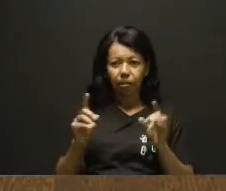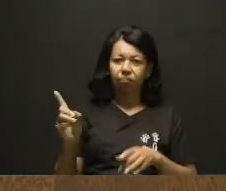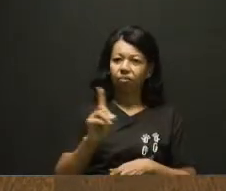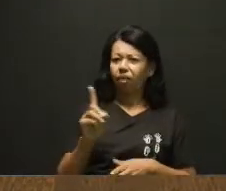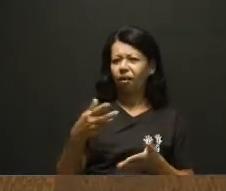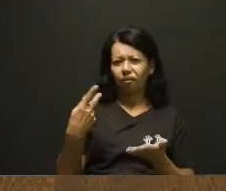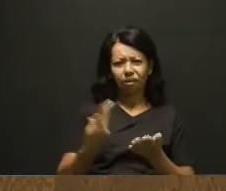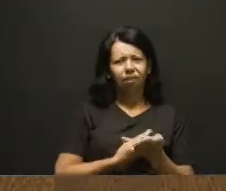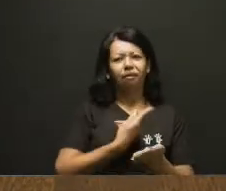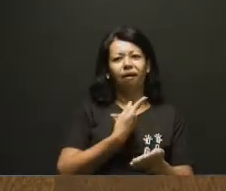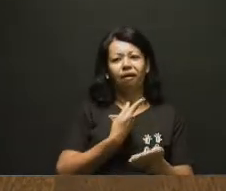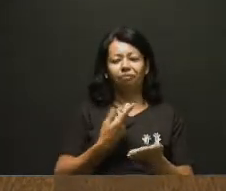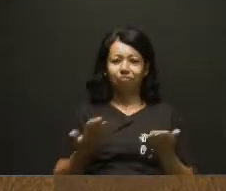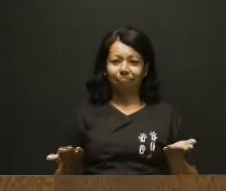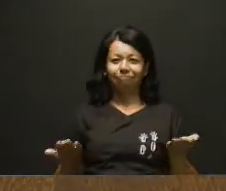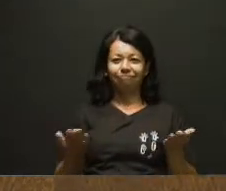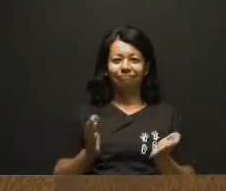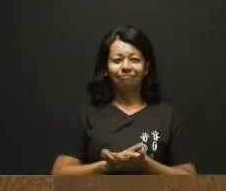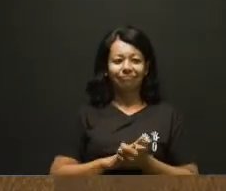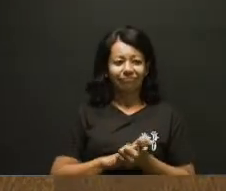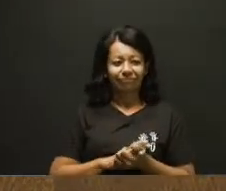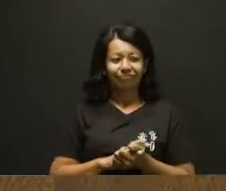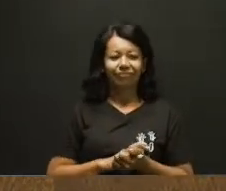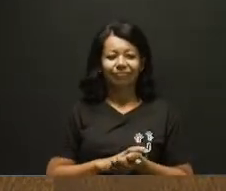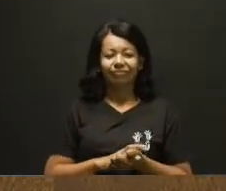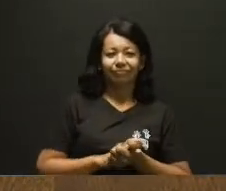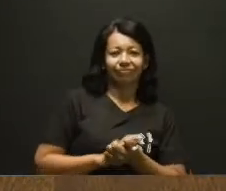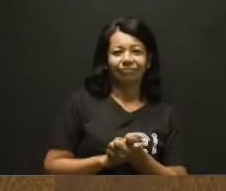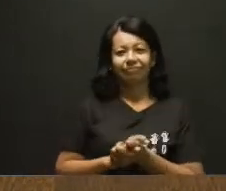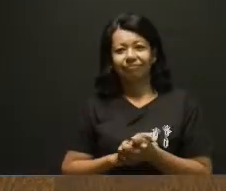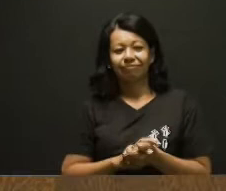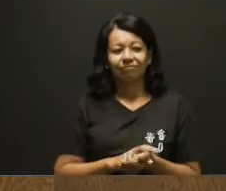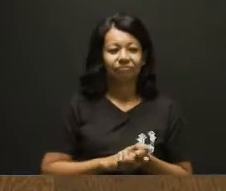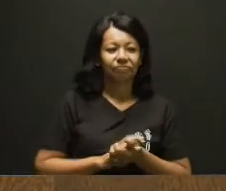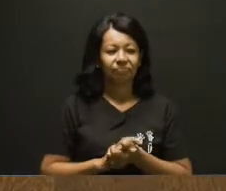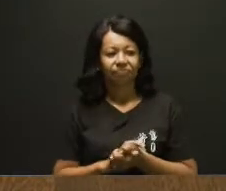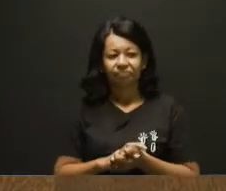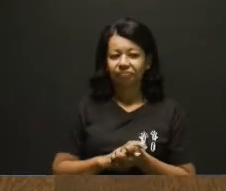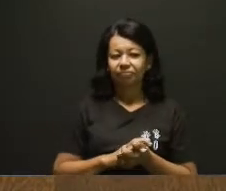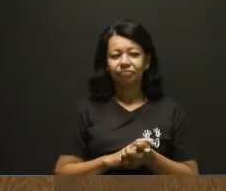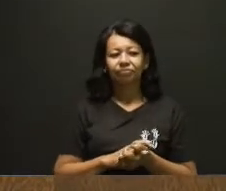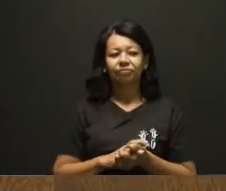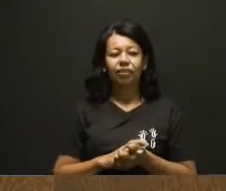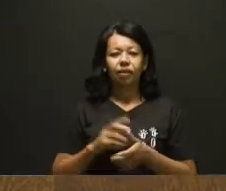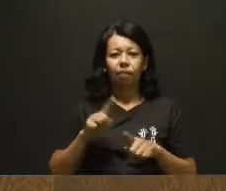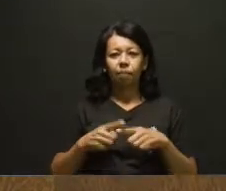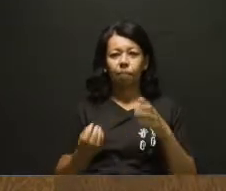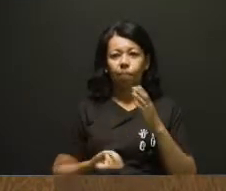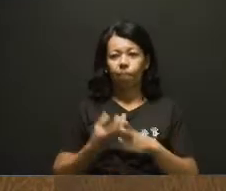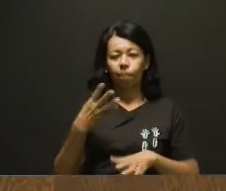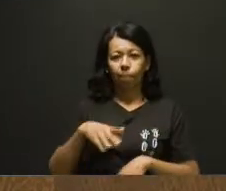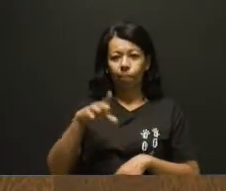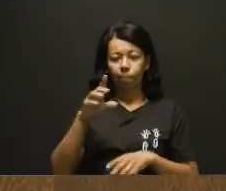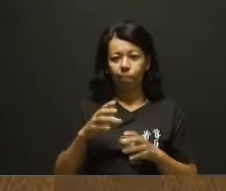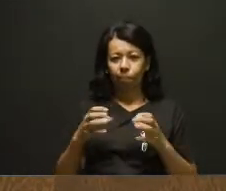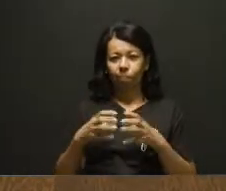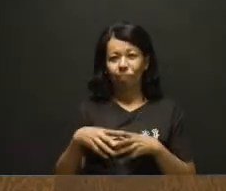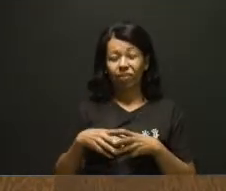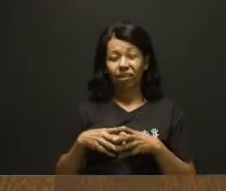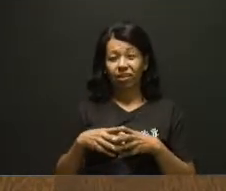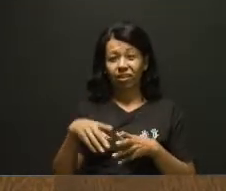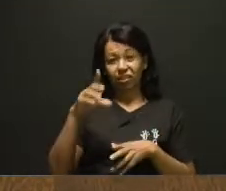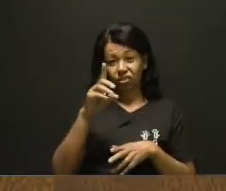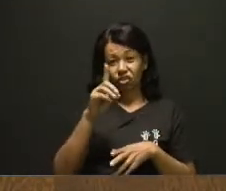falar com calma e deixou alguém do ramo para poder ganhar mas é a criação dessa diretoria é